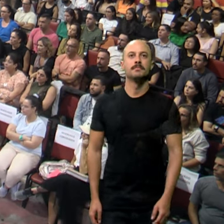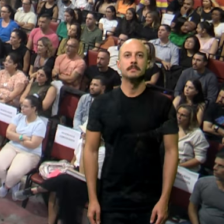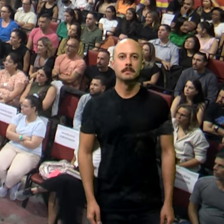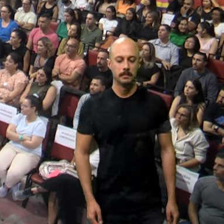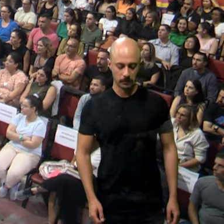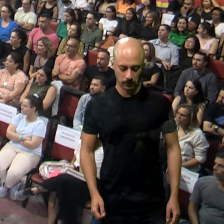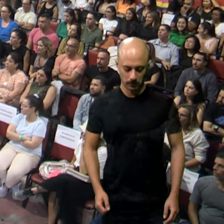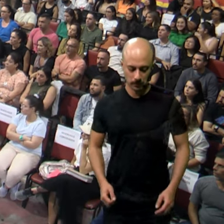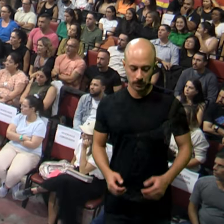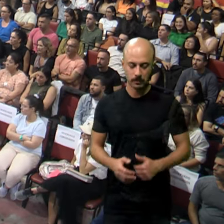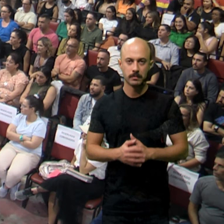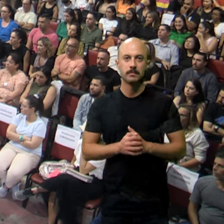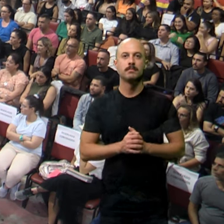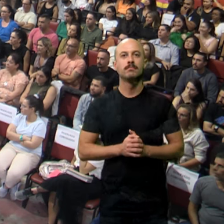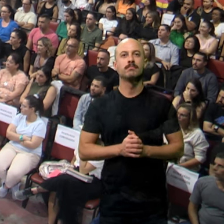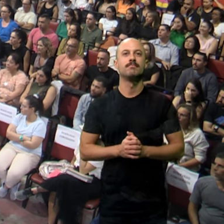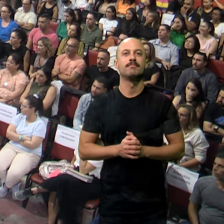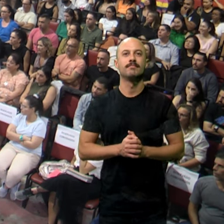mas...